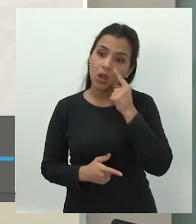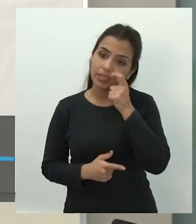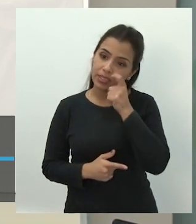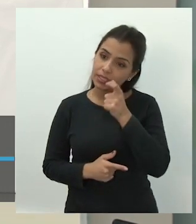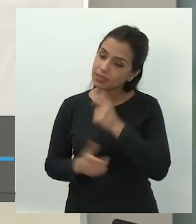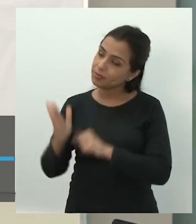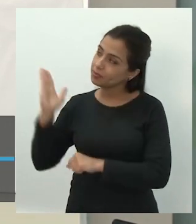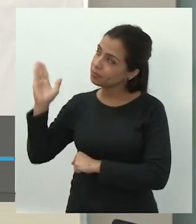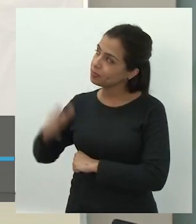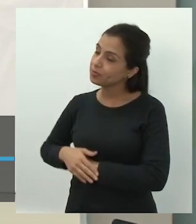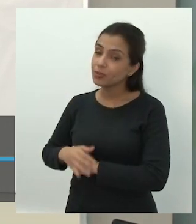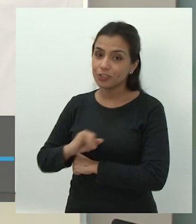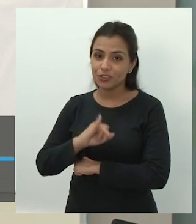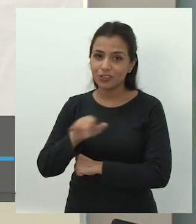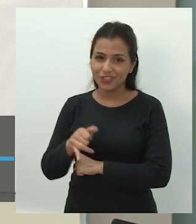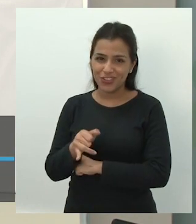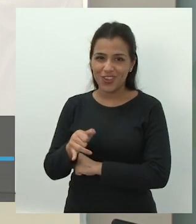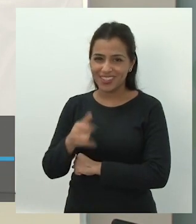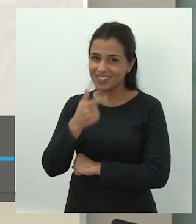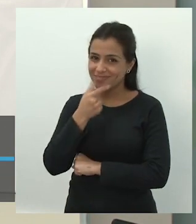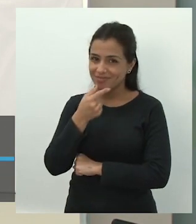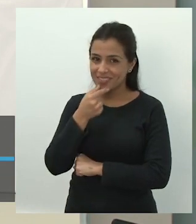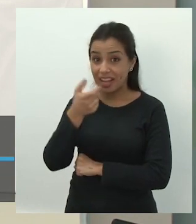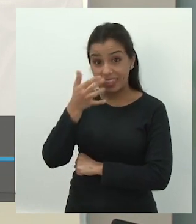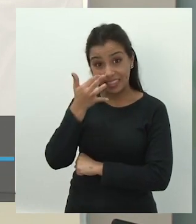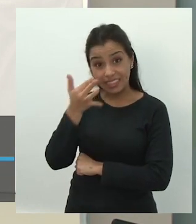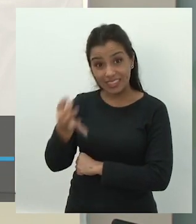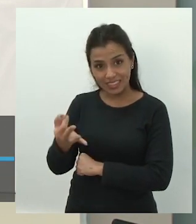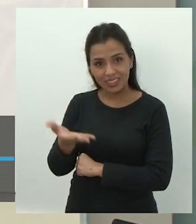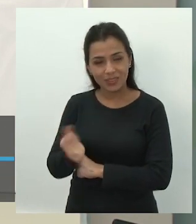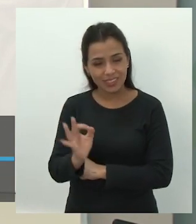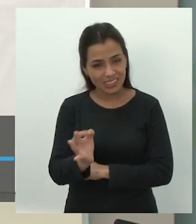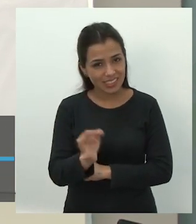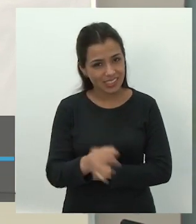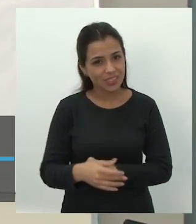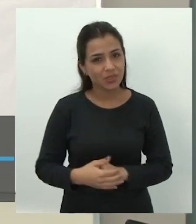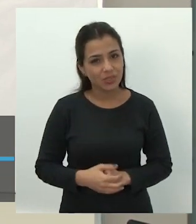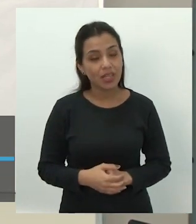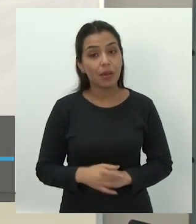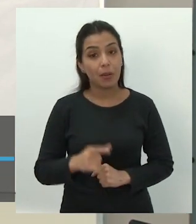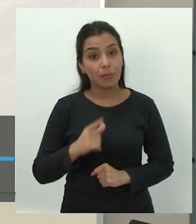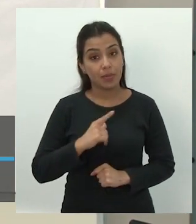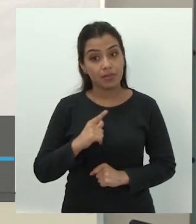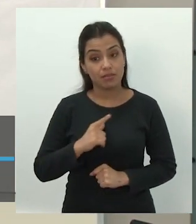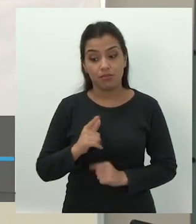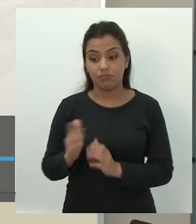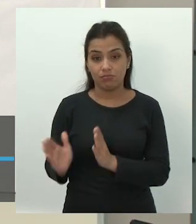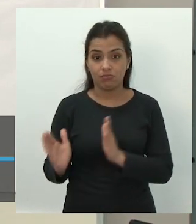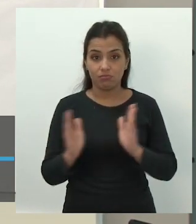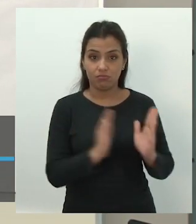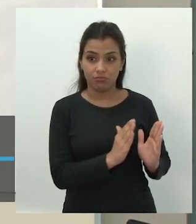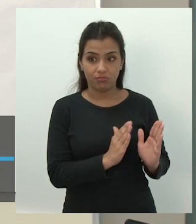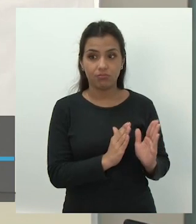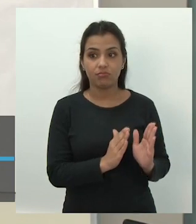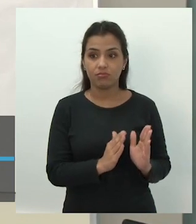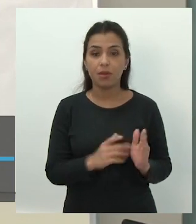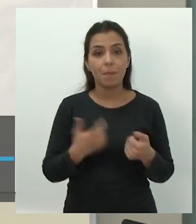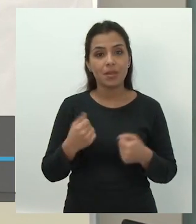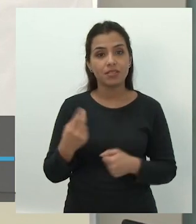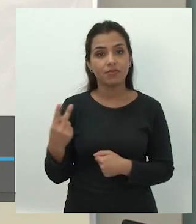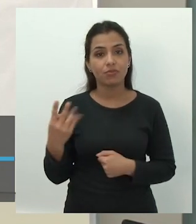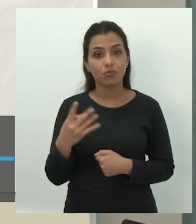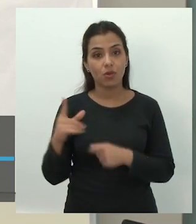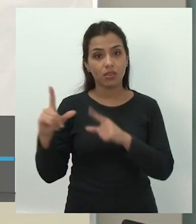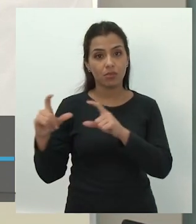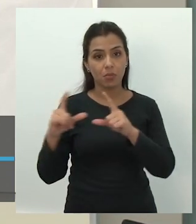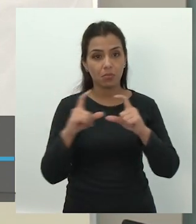né? O Jota prestou bastante atenção, né, Jota? Para criar a questão da resistência, né? A persistência retiniana, a questão das 24